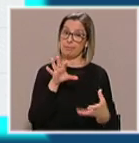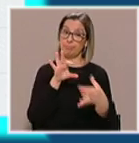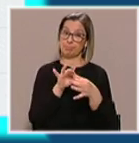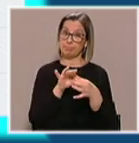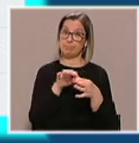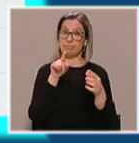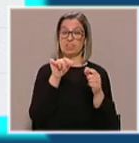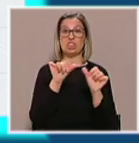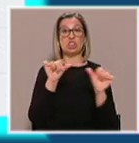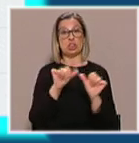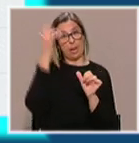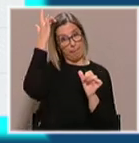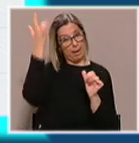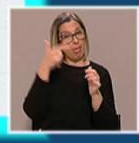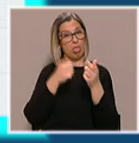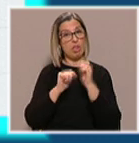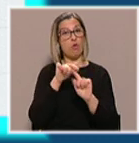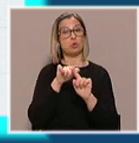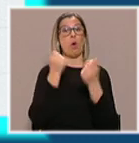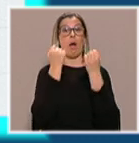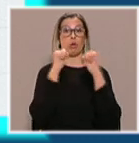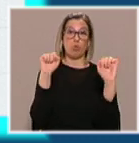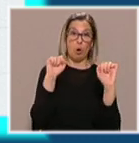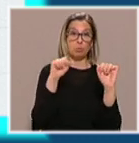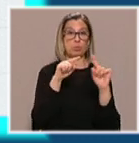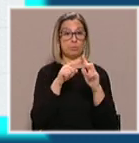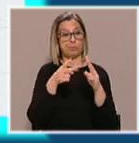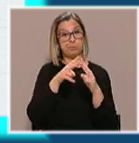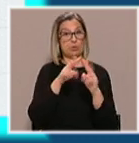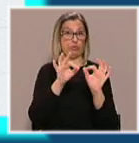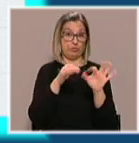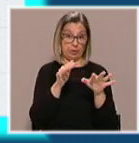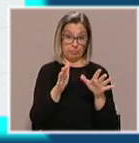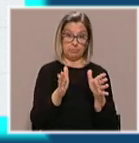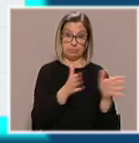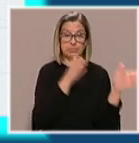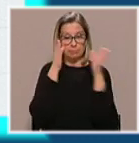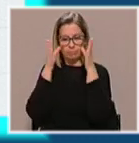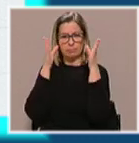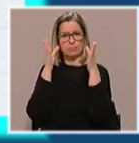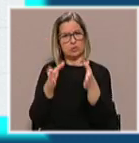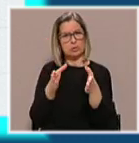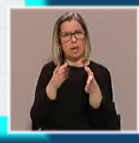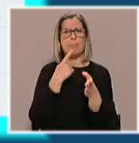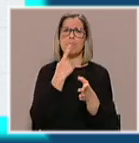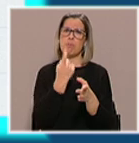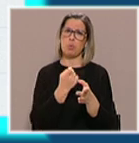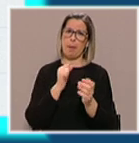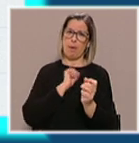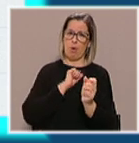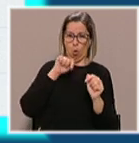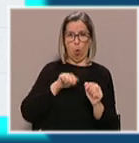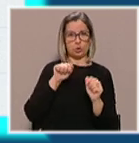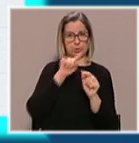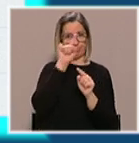nervoso autónomo, do simpático e do parasimpático, vamos agora focar-nos na nossa questão problema, em